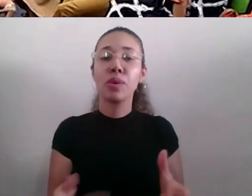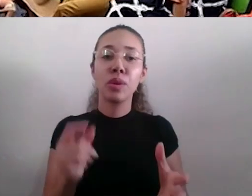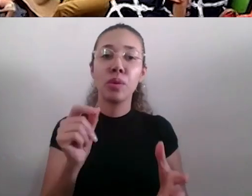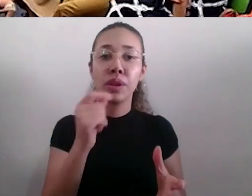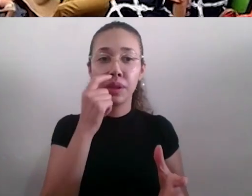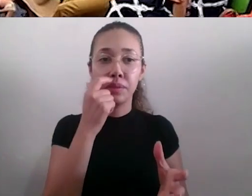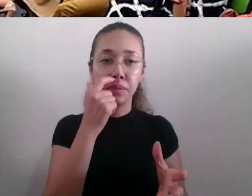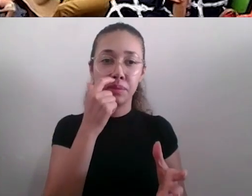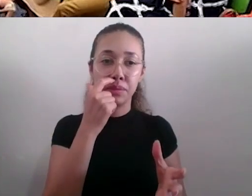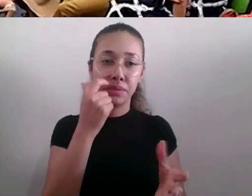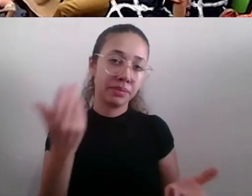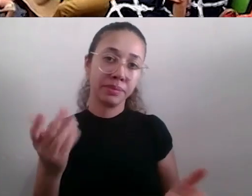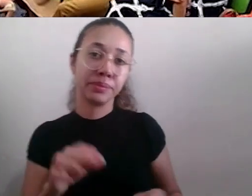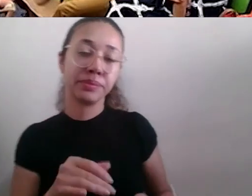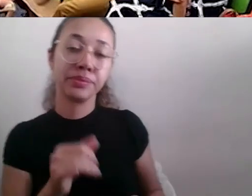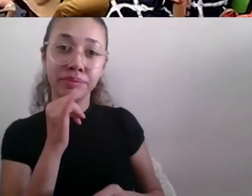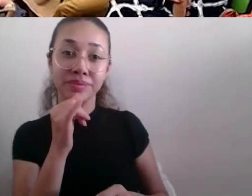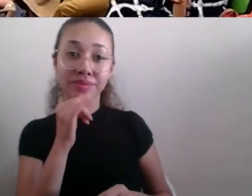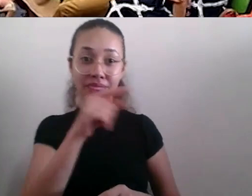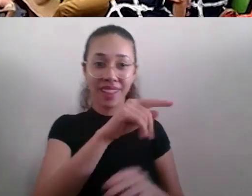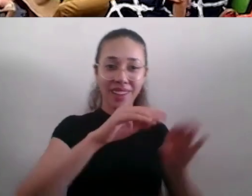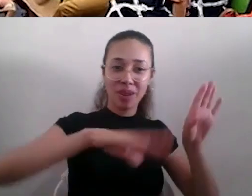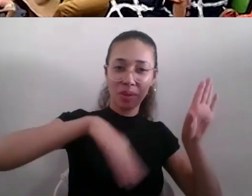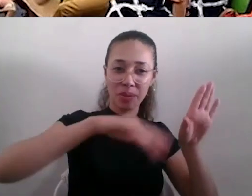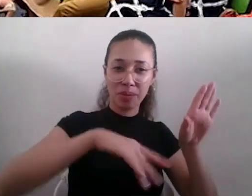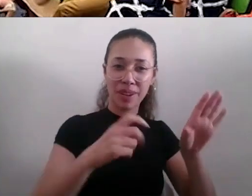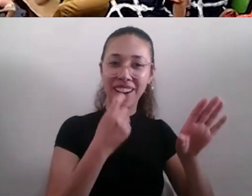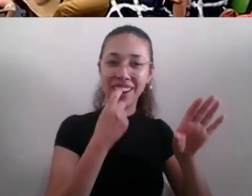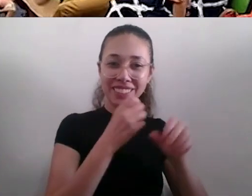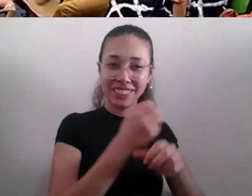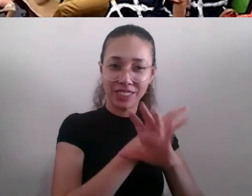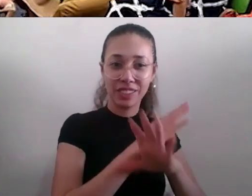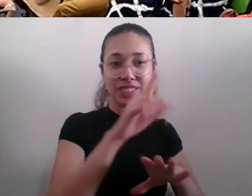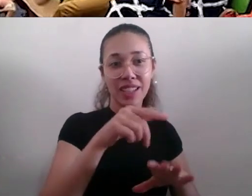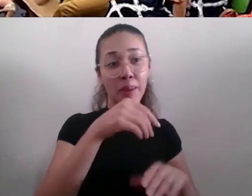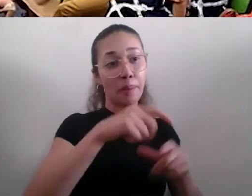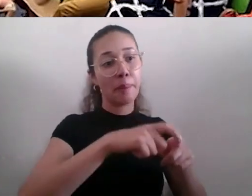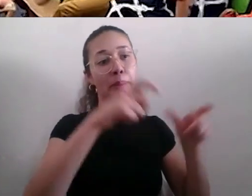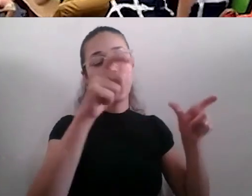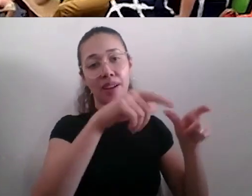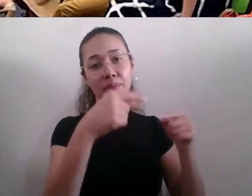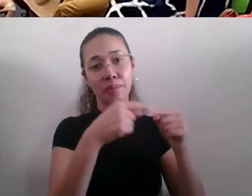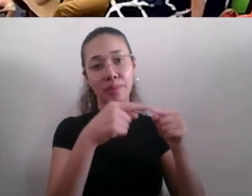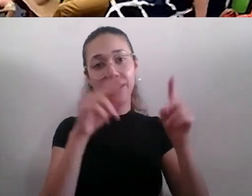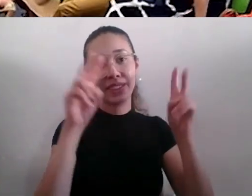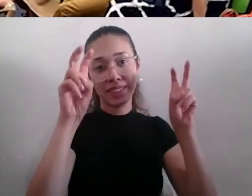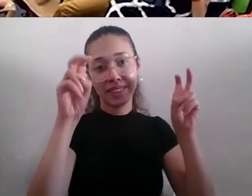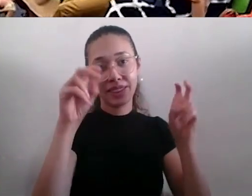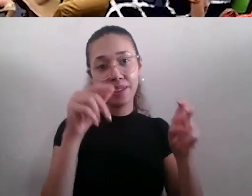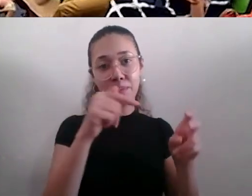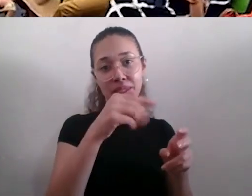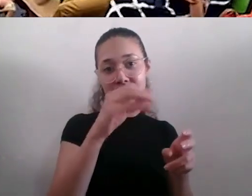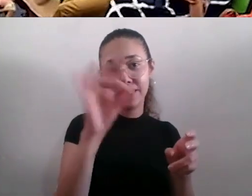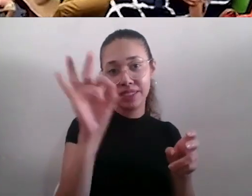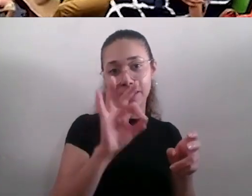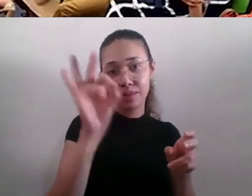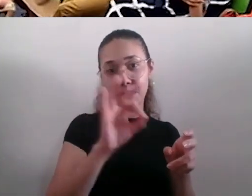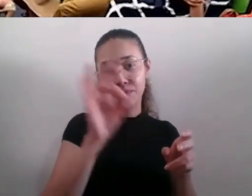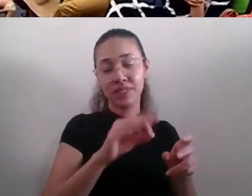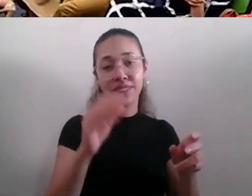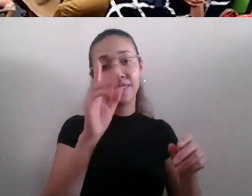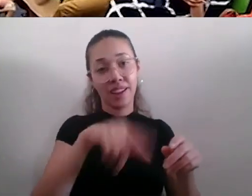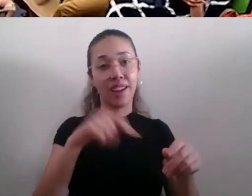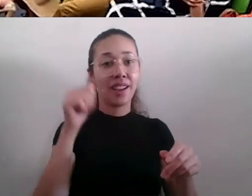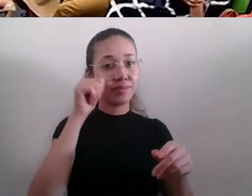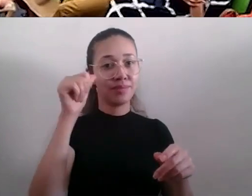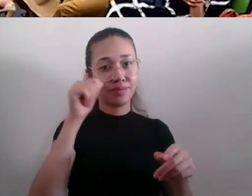tipo 75% feminino público, que é uma coisa que me deixa triste, porque eu acho que violência contra a mulher é assunto de homem, não é assunto de